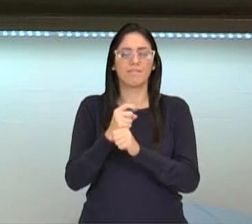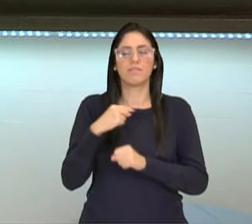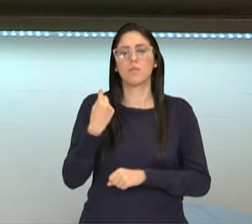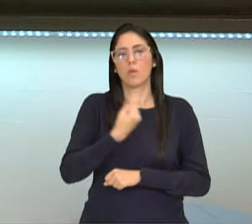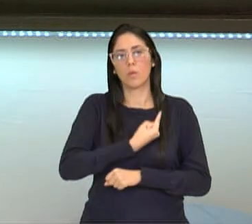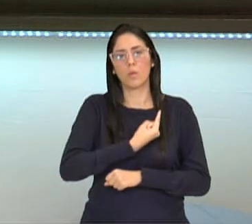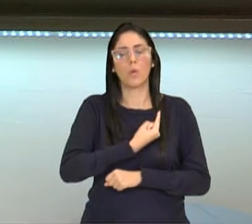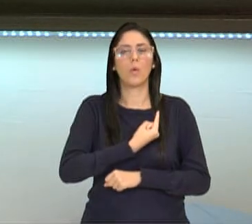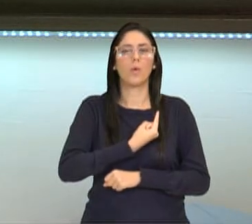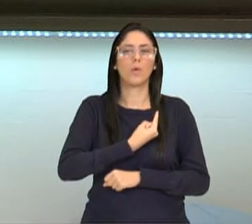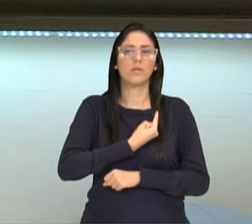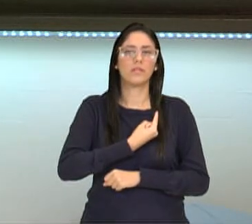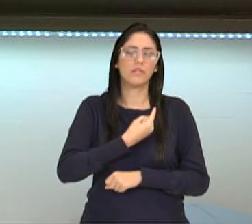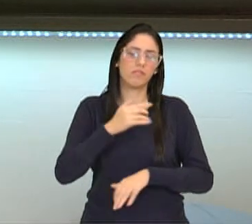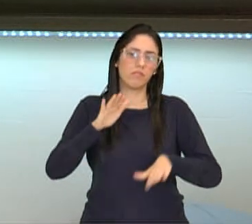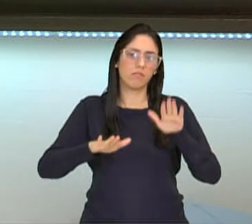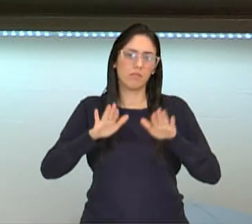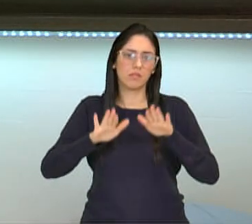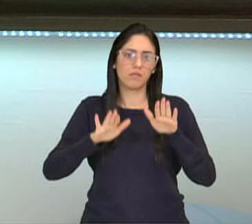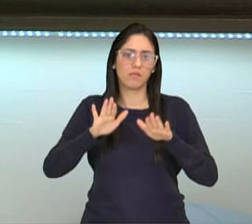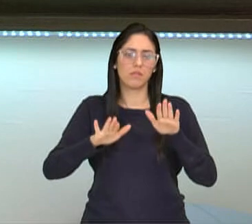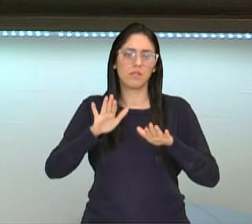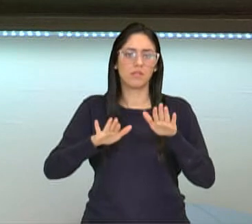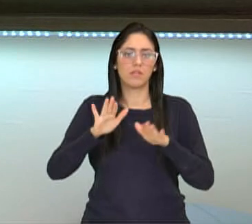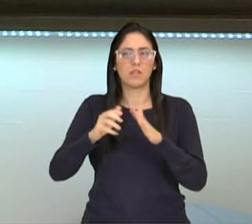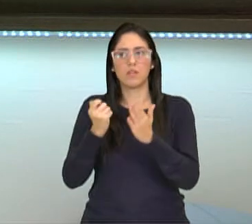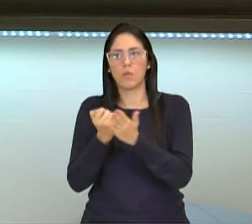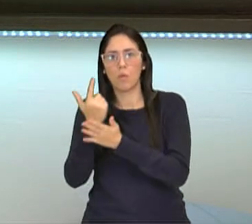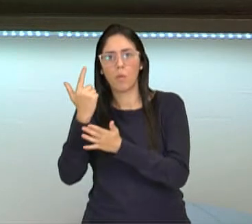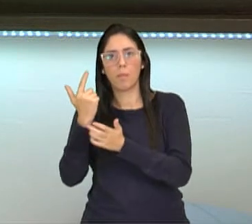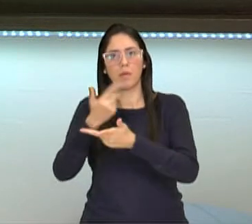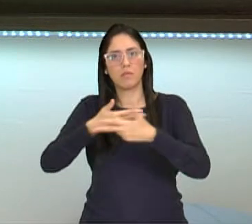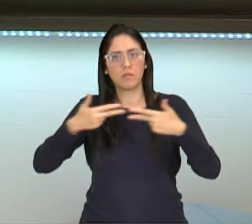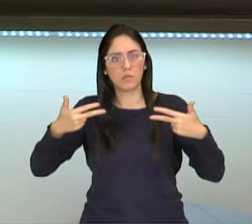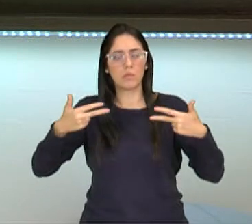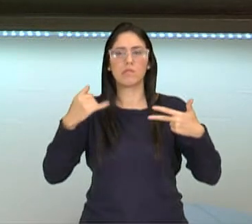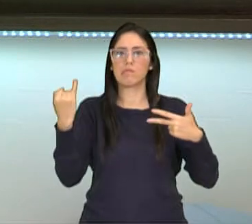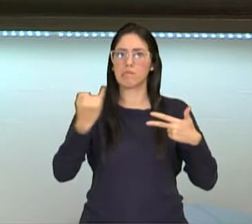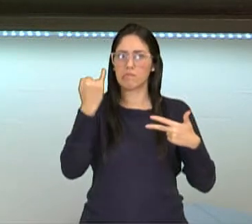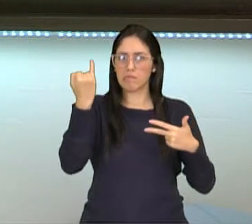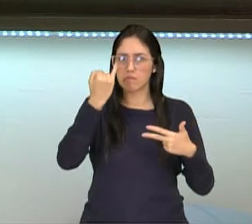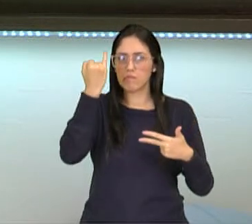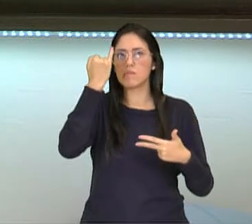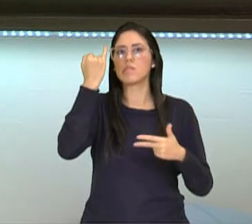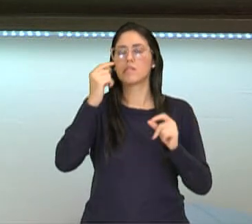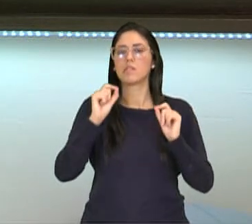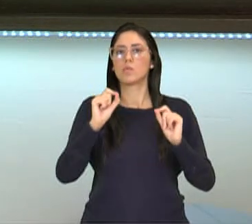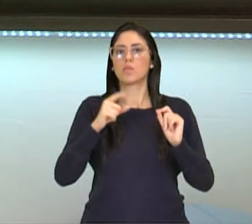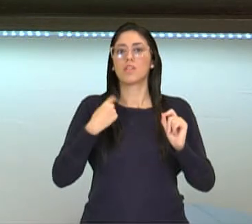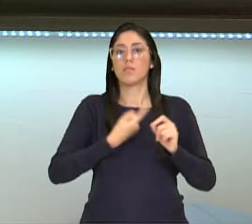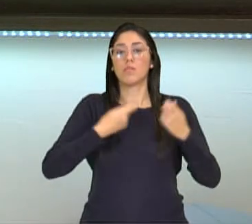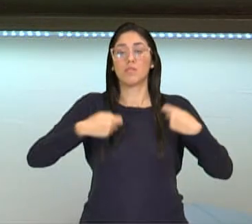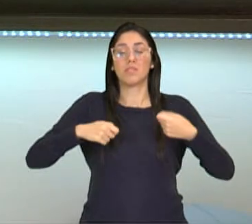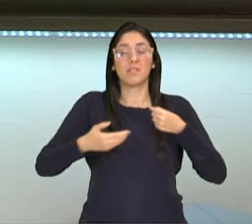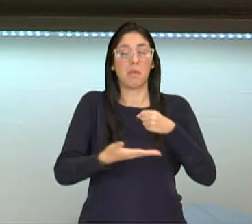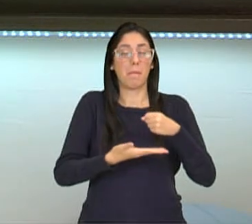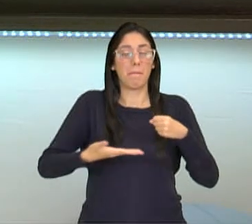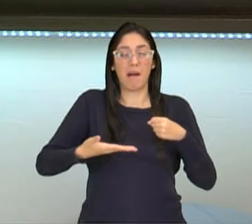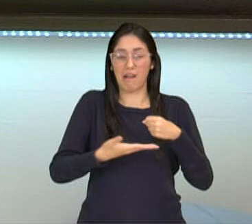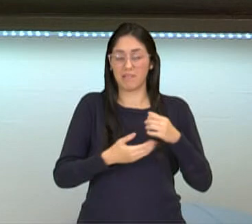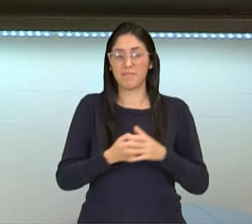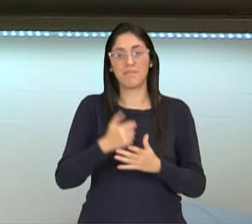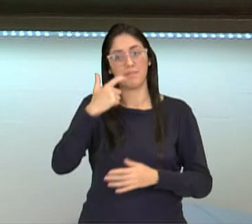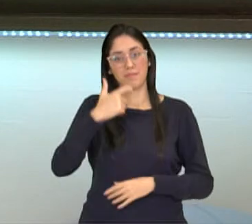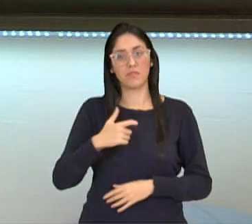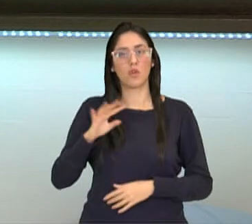tem com necessidades ou aqueles fatores muito importantes, que são as necessidades básicas que a gente tem. Sou o professor